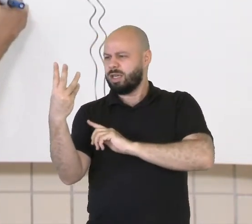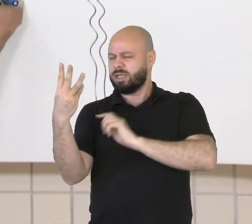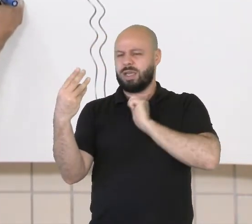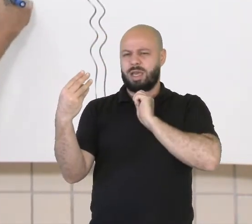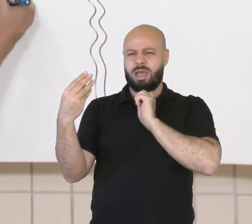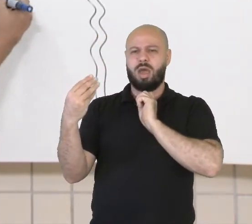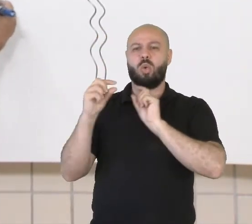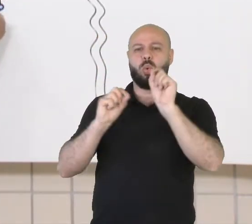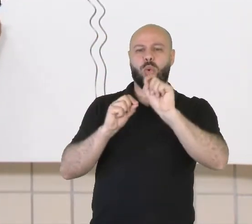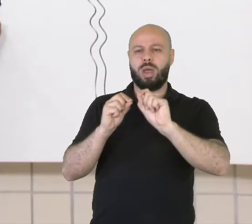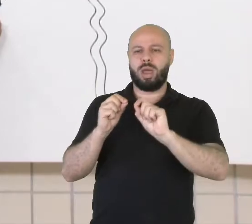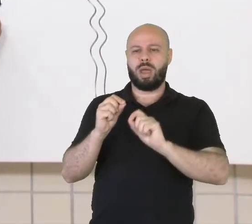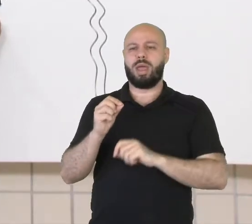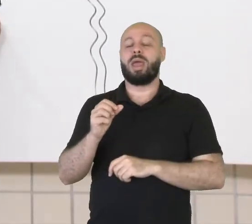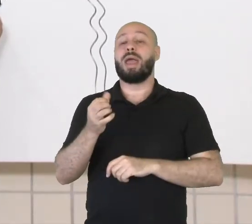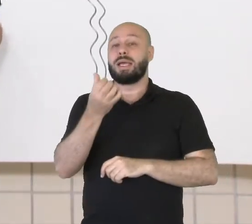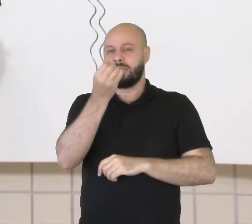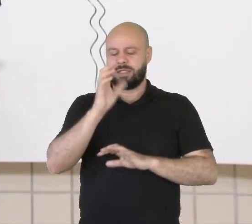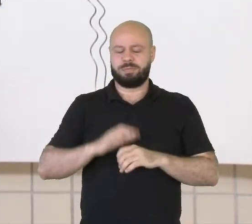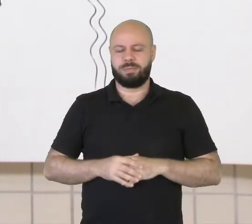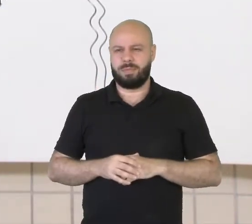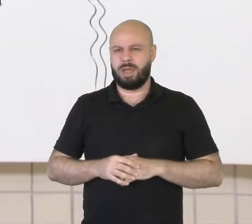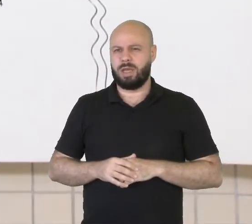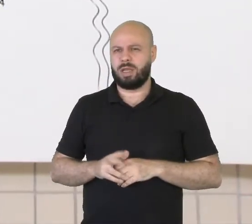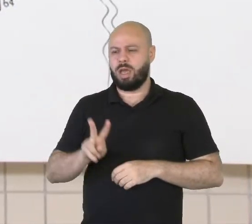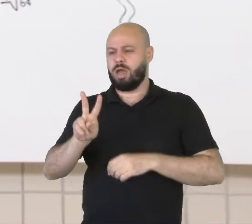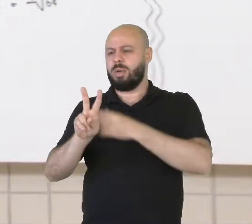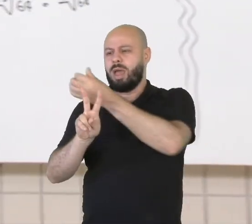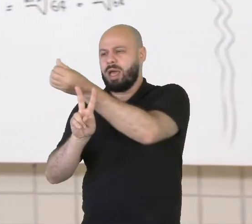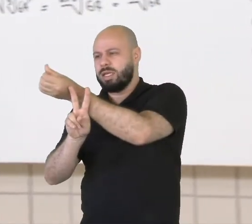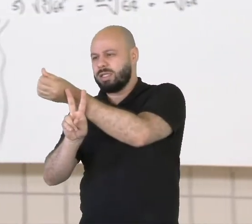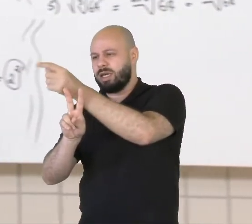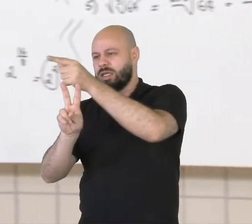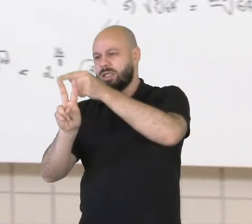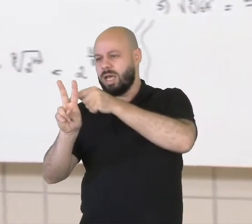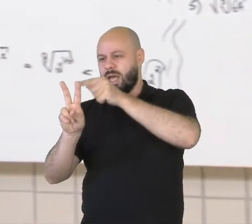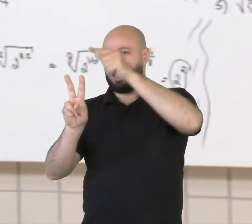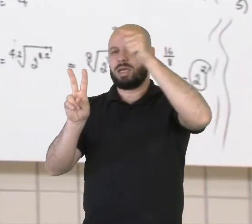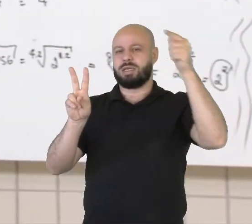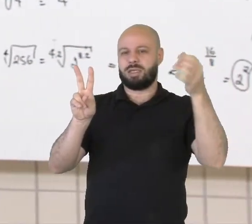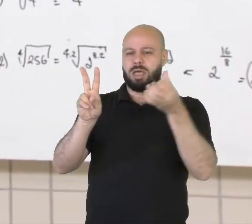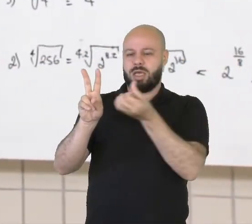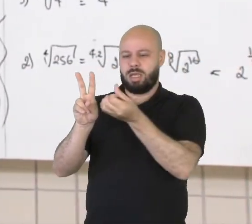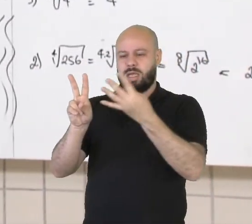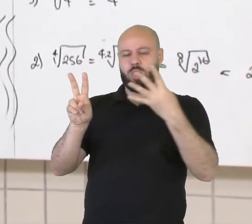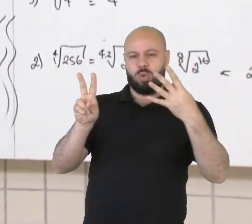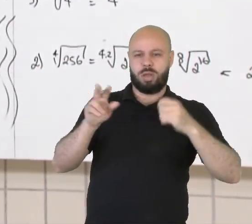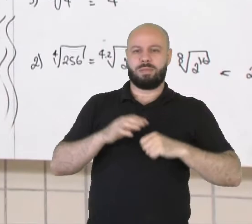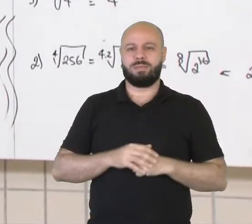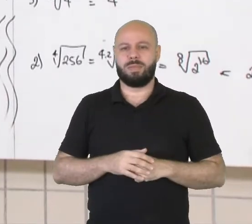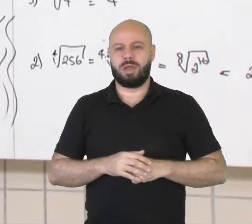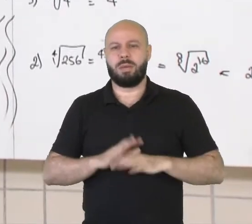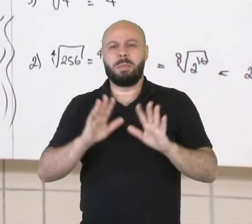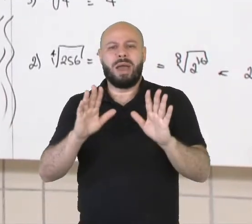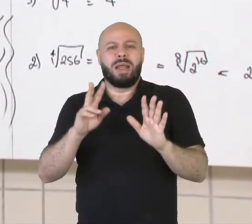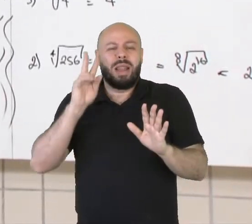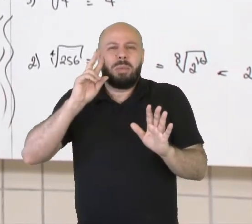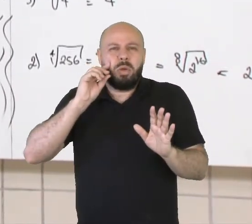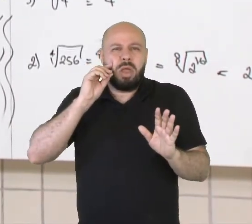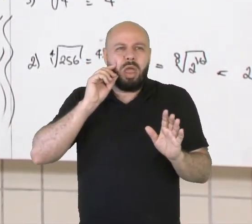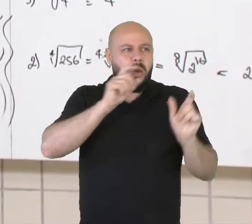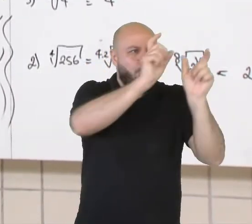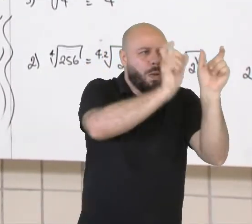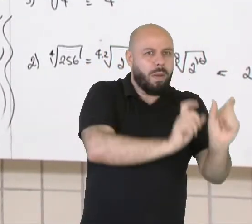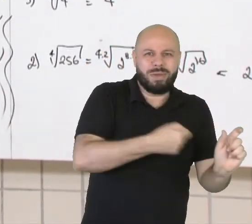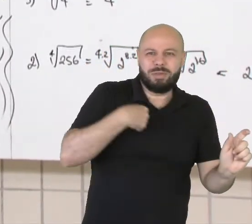64, raiz sexta de 64. Bom, eu não vou refazer essa fatoração pelo simples motivo de eu já tê-la aqui.